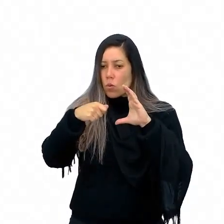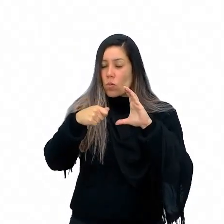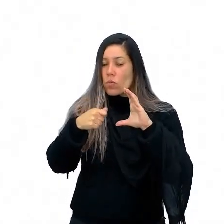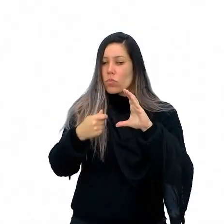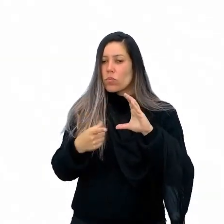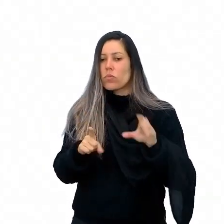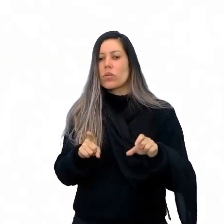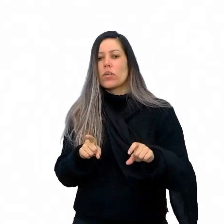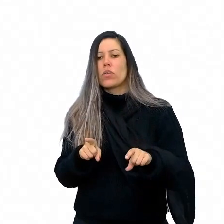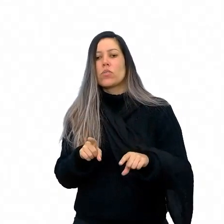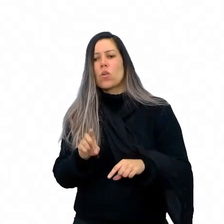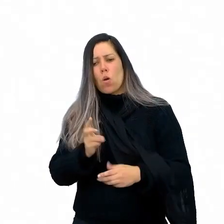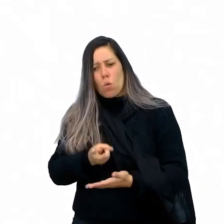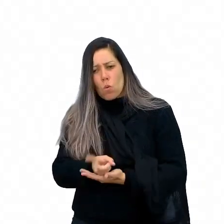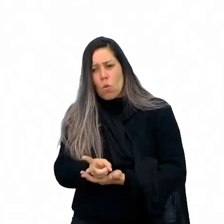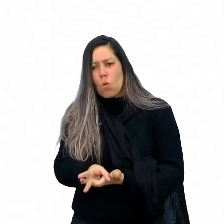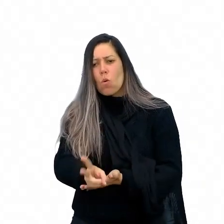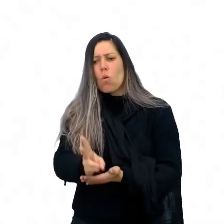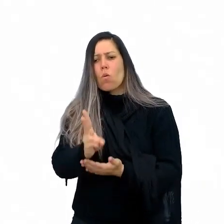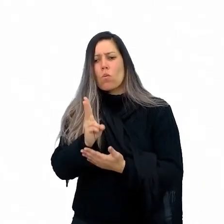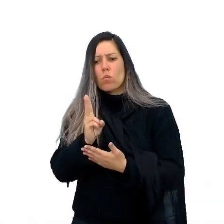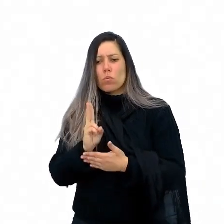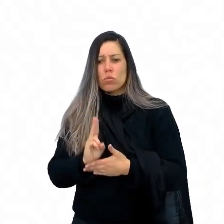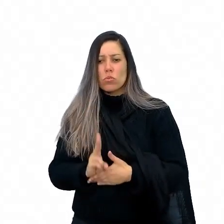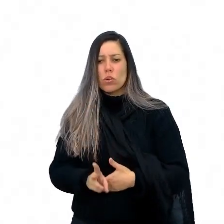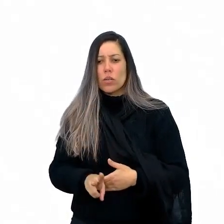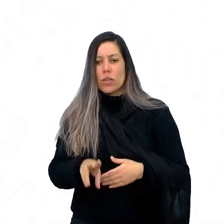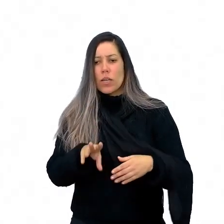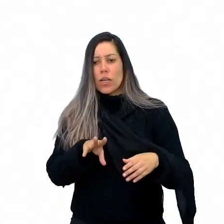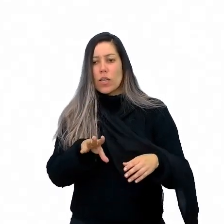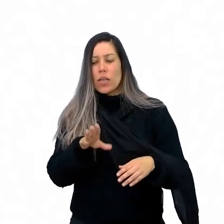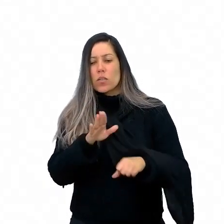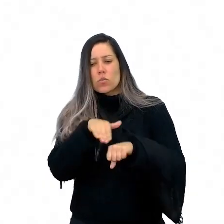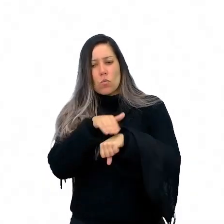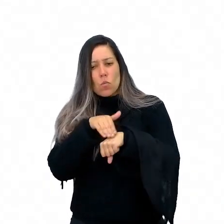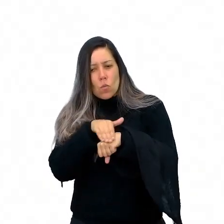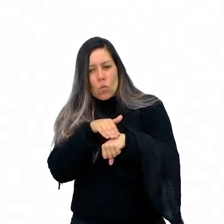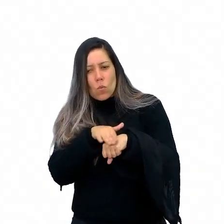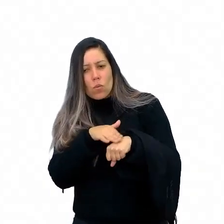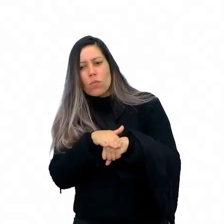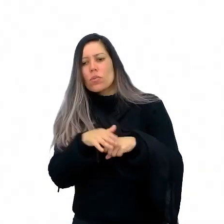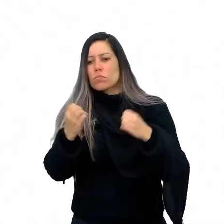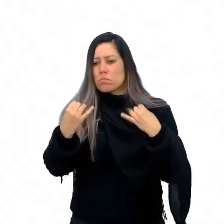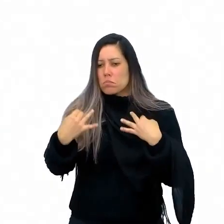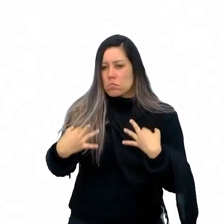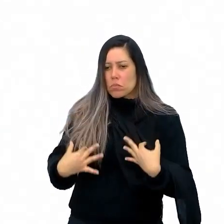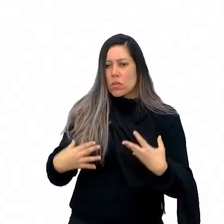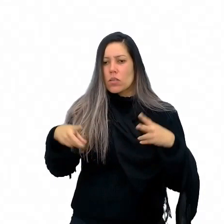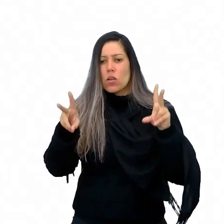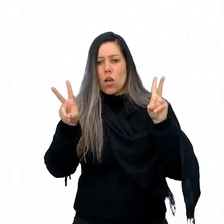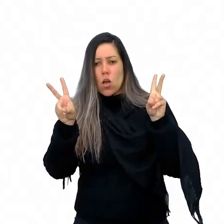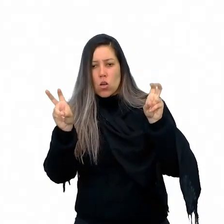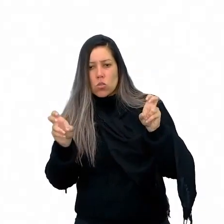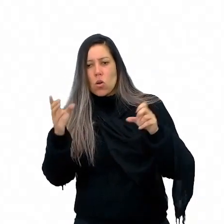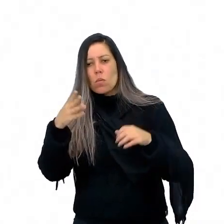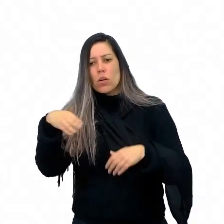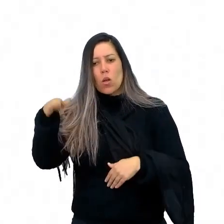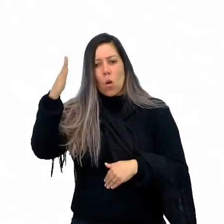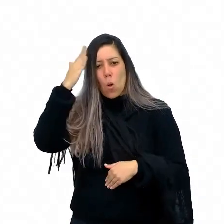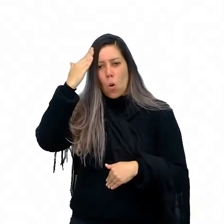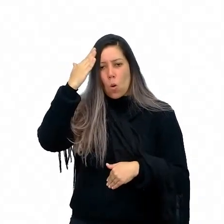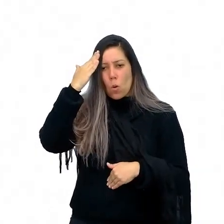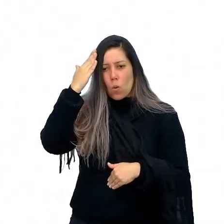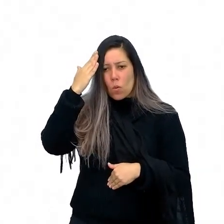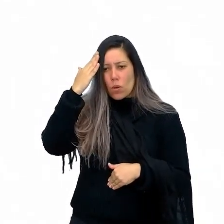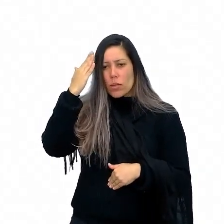e continuaremos trabalhando com o conhecimento do conteúdo e do ensino, mas logo adiante